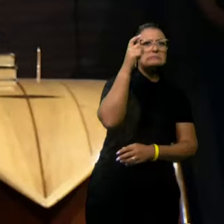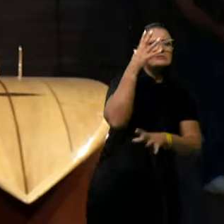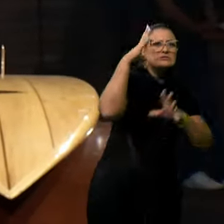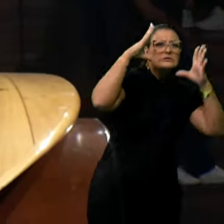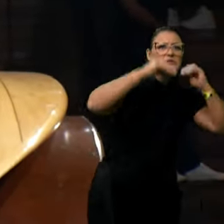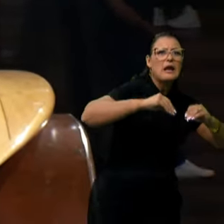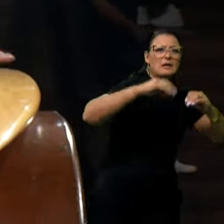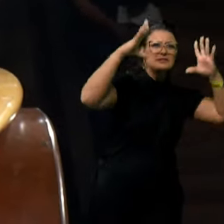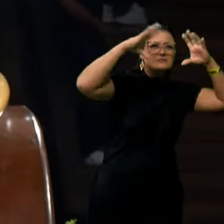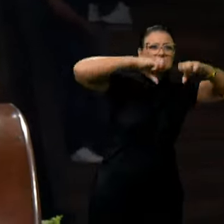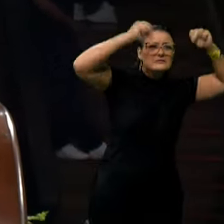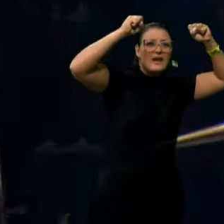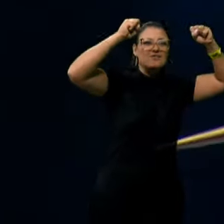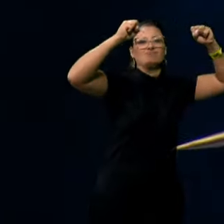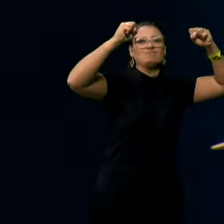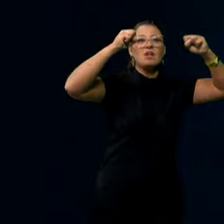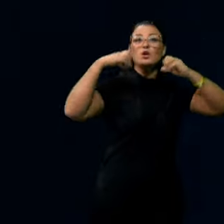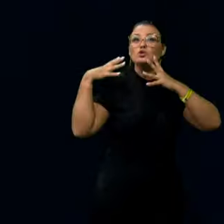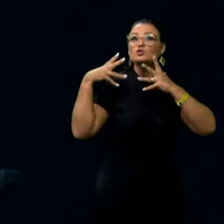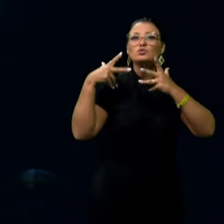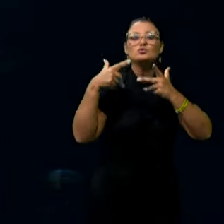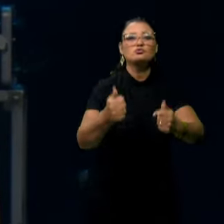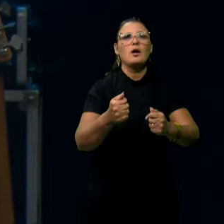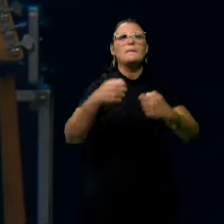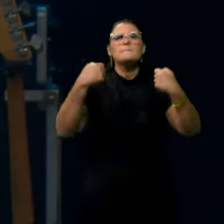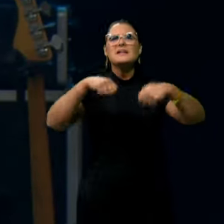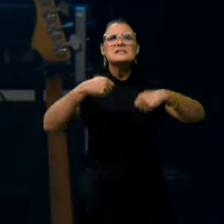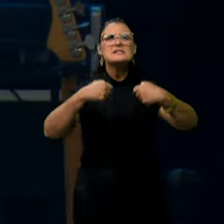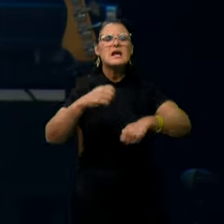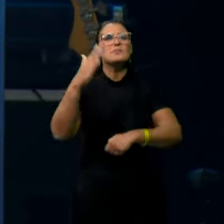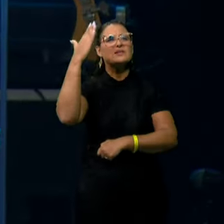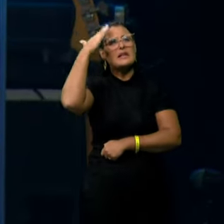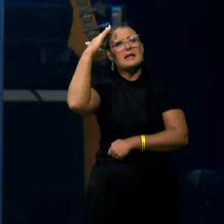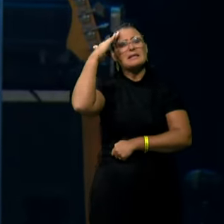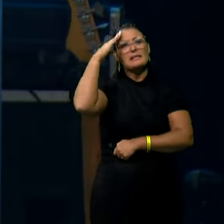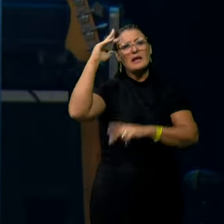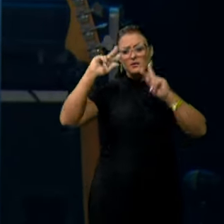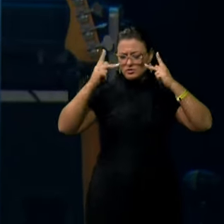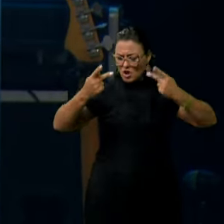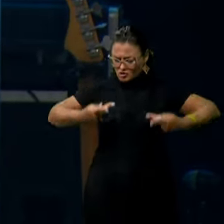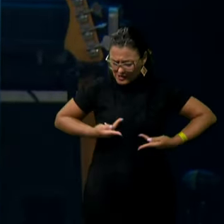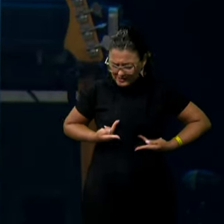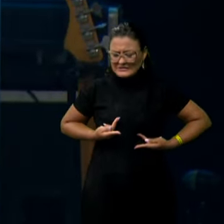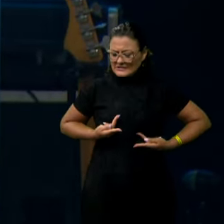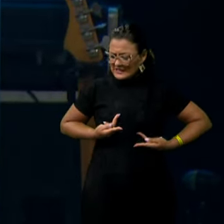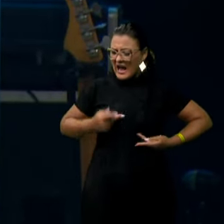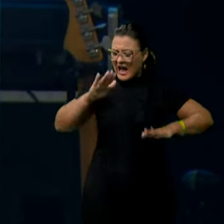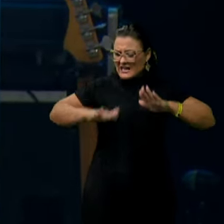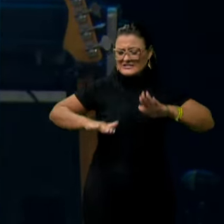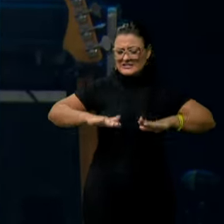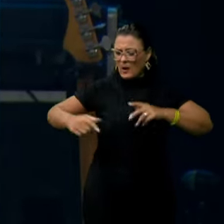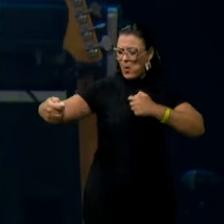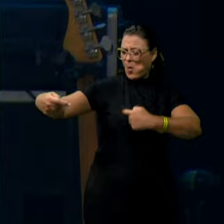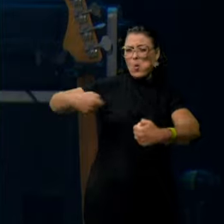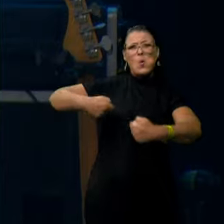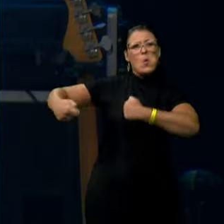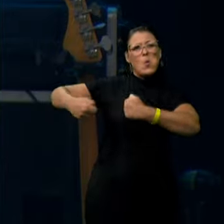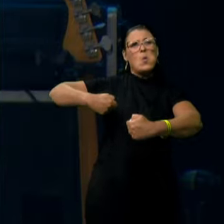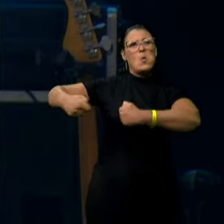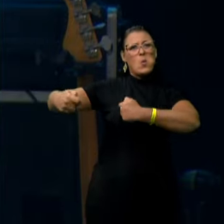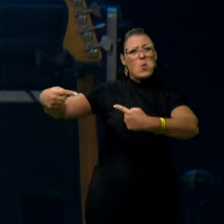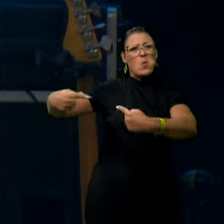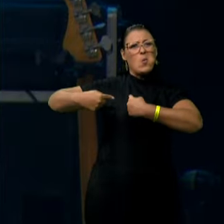com isso isso que nós encarnamos de Adão a fraqueza fragilidade que temos que lutar em cada um tem que alcançar o seu